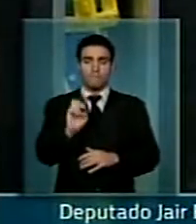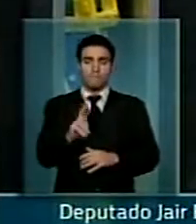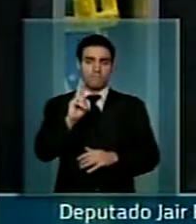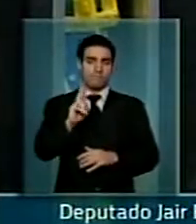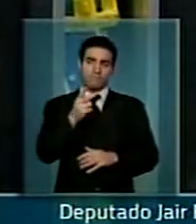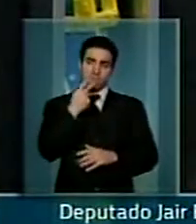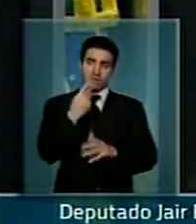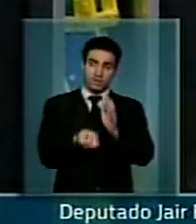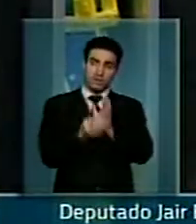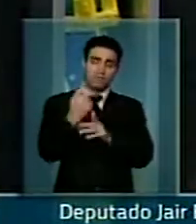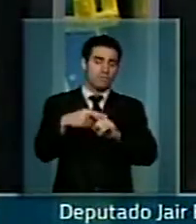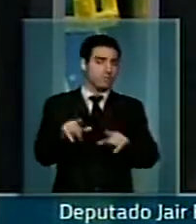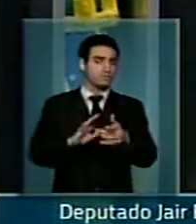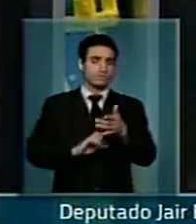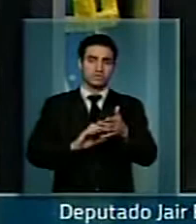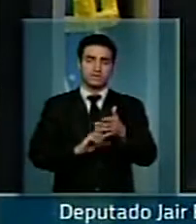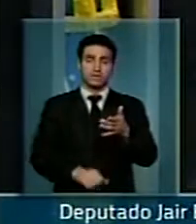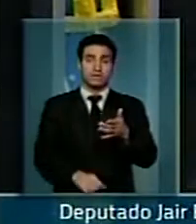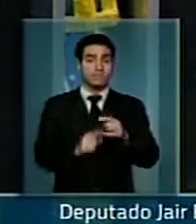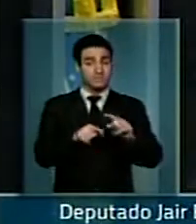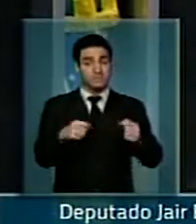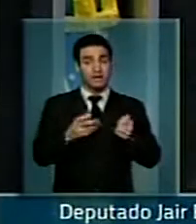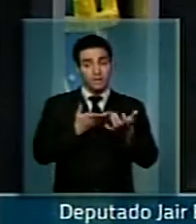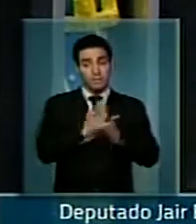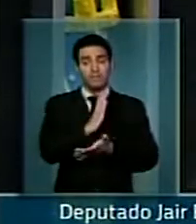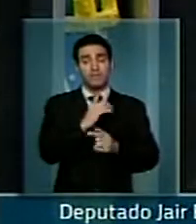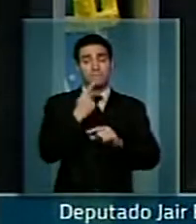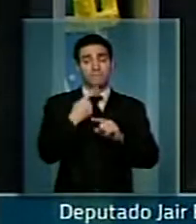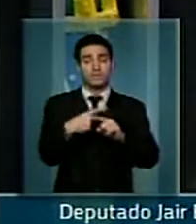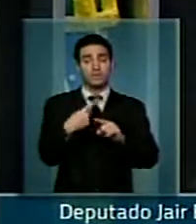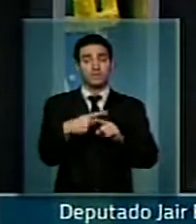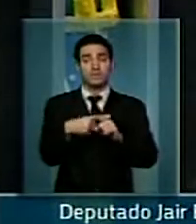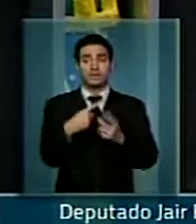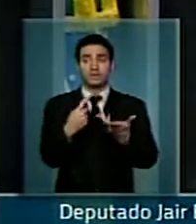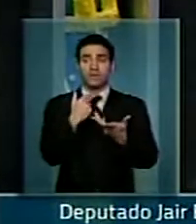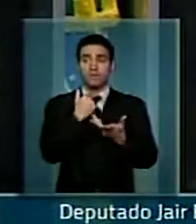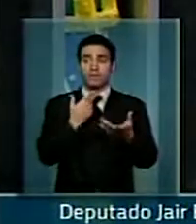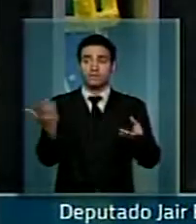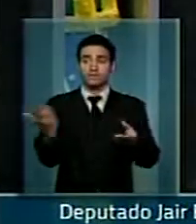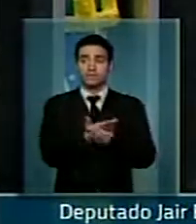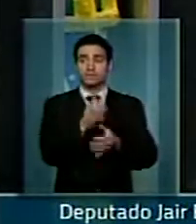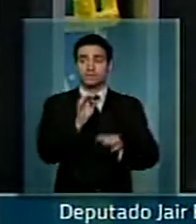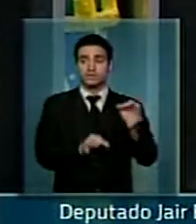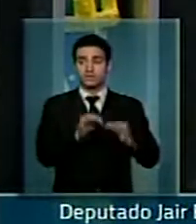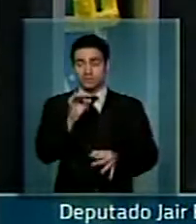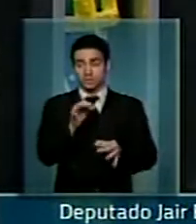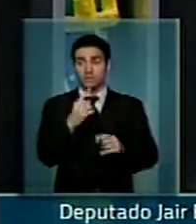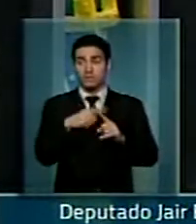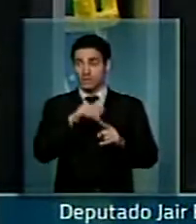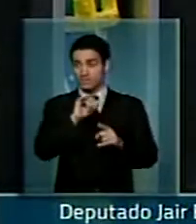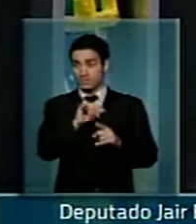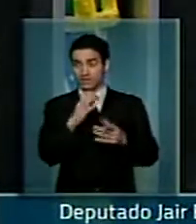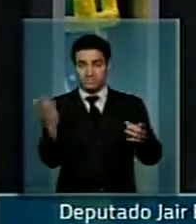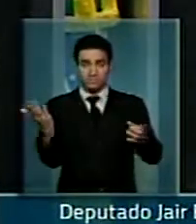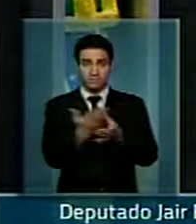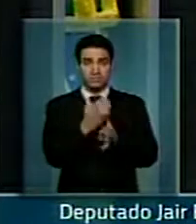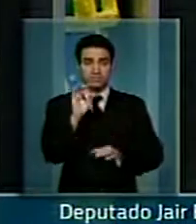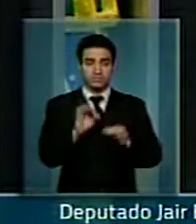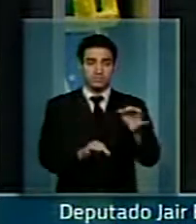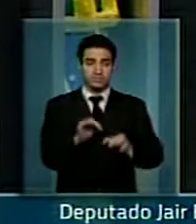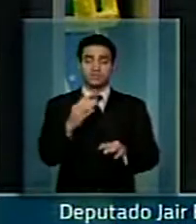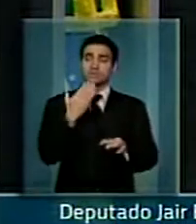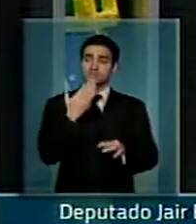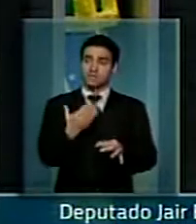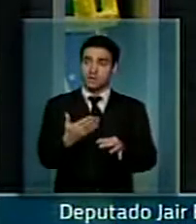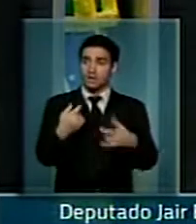mas que aprove essa questão, até porque nós somos impedidos de entrar na justiça, porque na hora que nós entramos na justiça, buscando qualquer